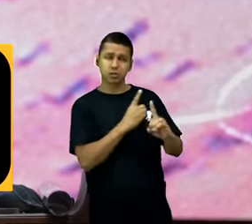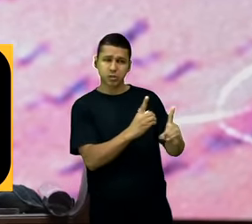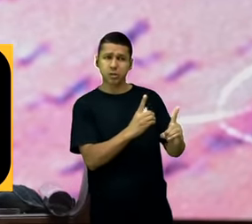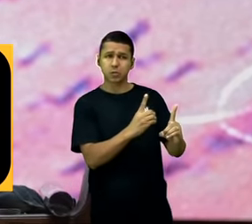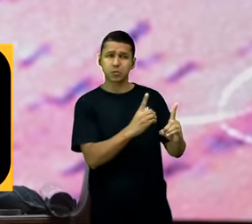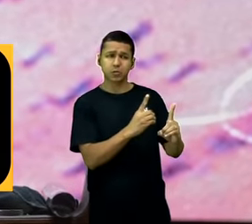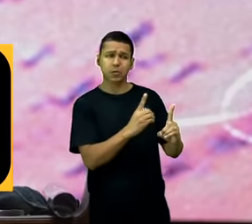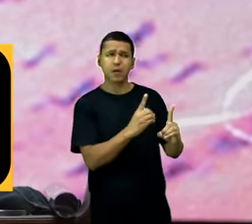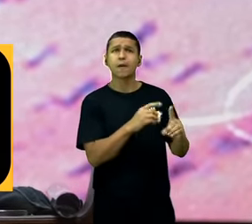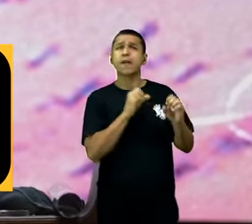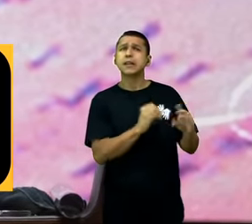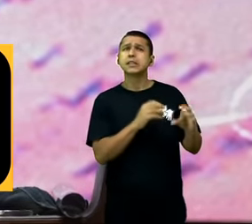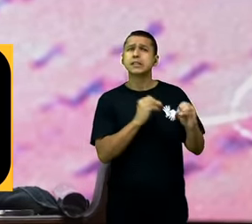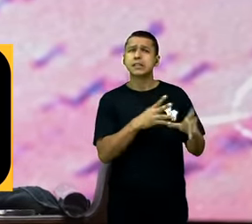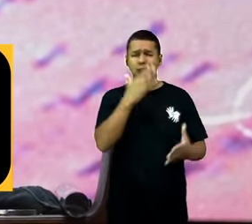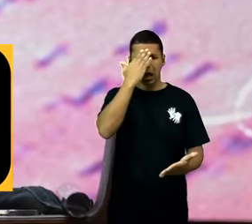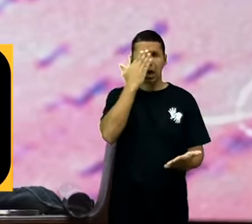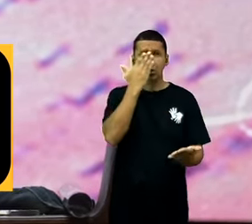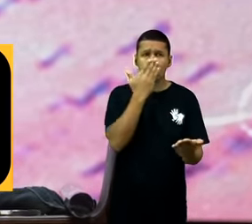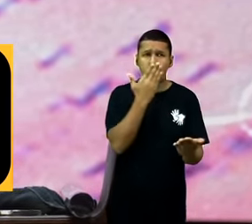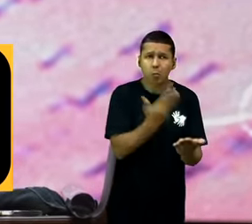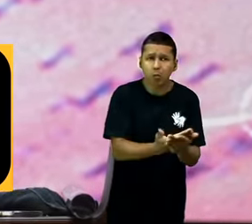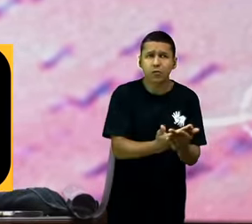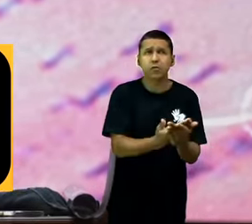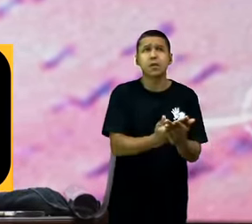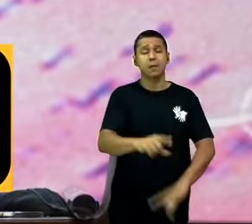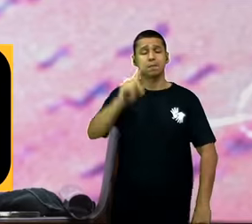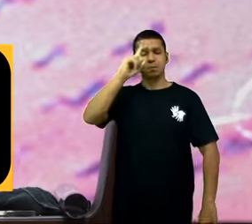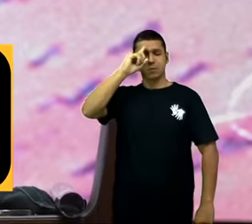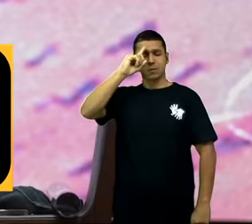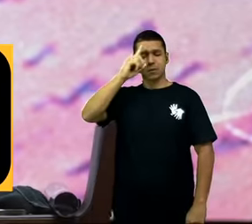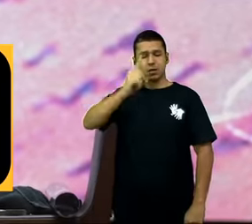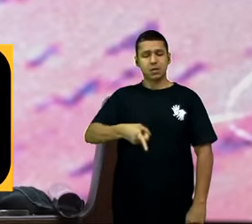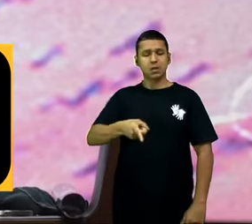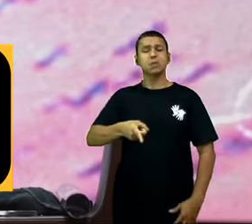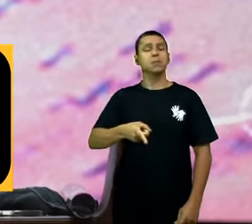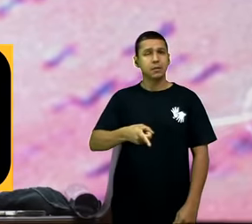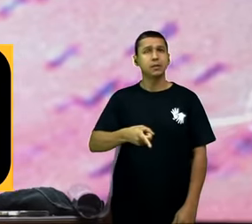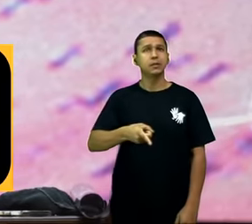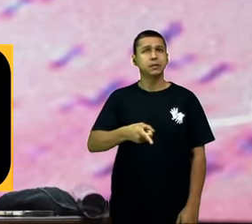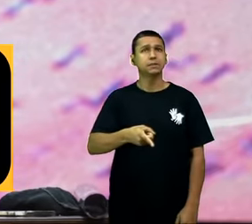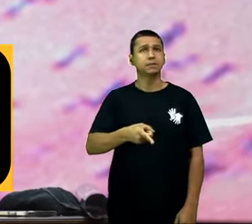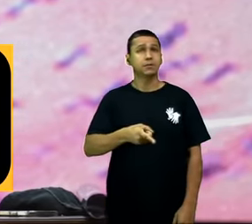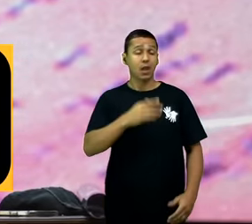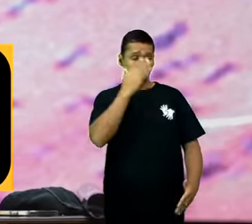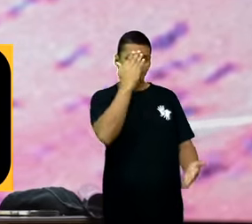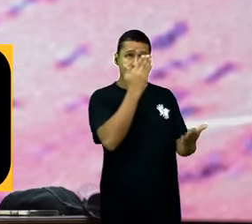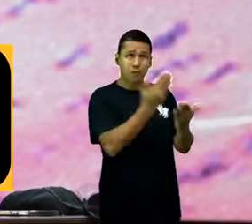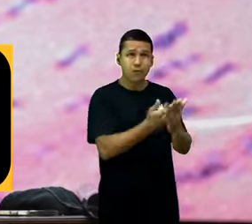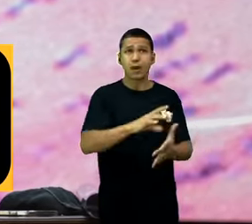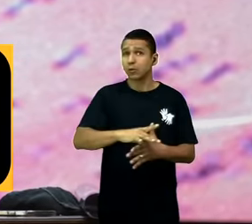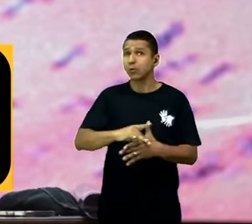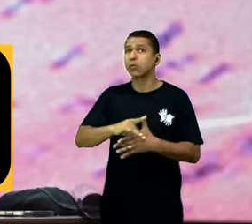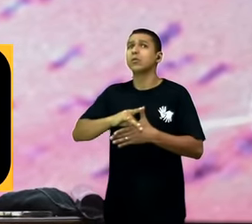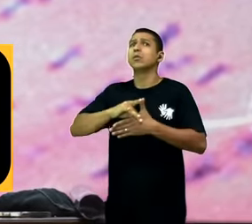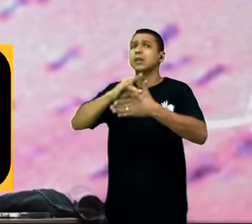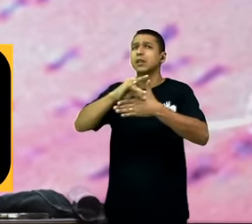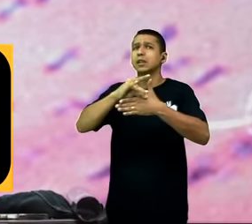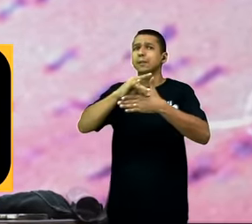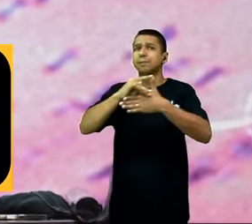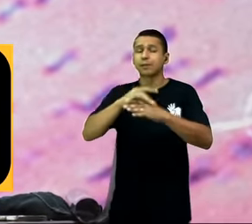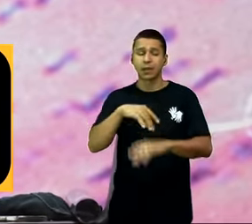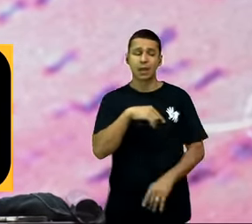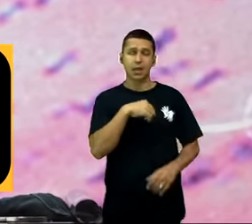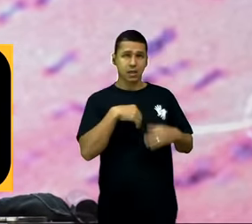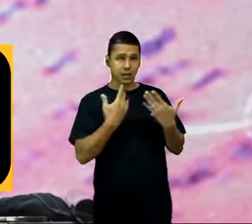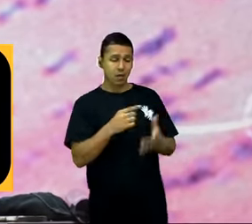confiar em quem envia, a confiar em quem manda, a confiar em quem dá o comando. Quem está ouvindo o que eu estou falando aqui? Pode ir, não leva nada que você acha que vai te proteger, não